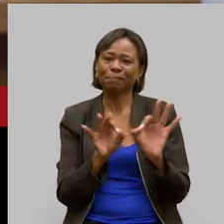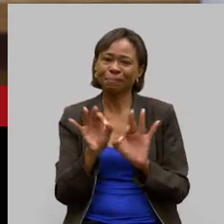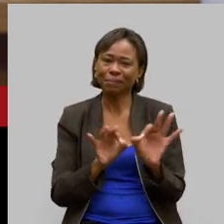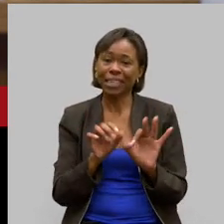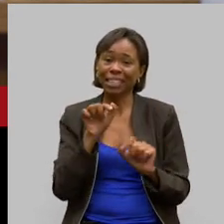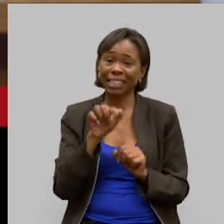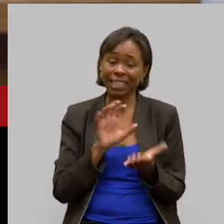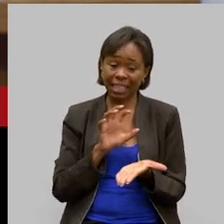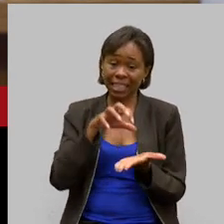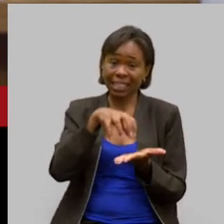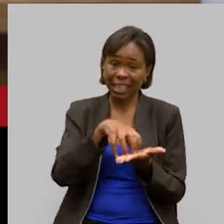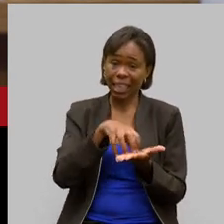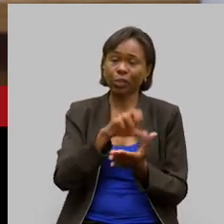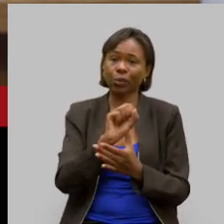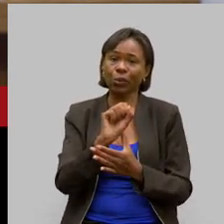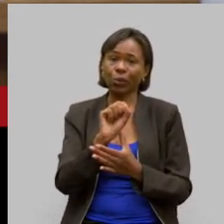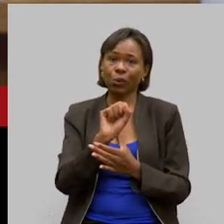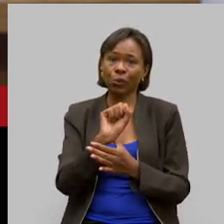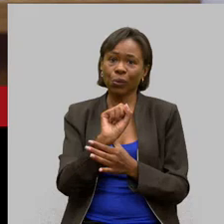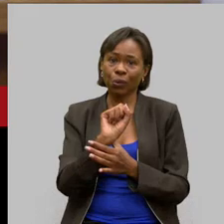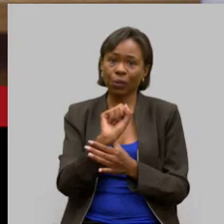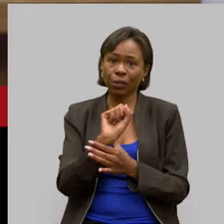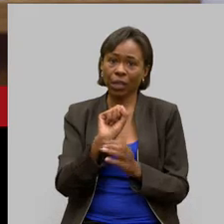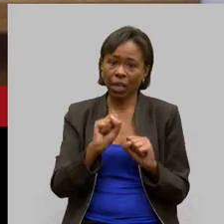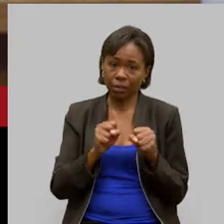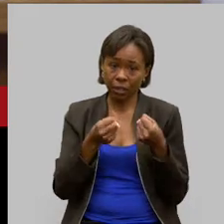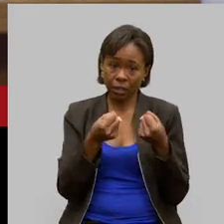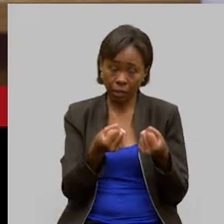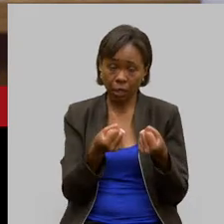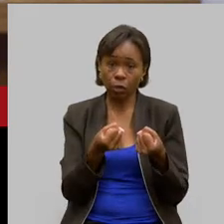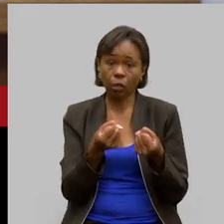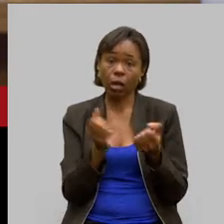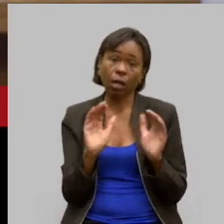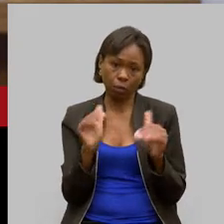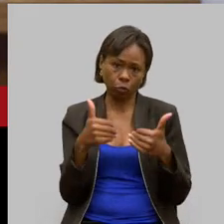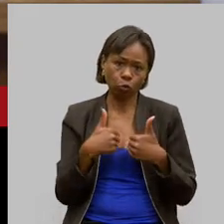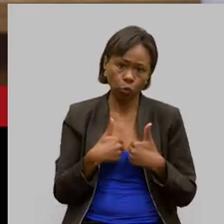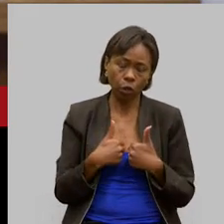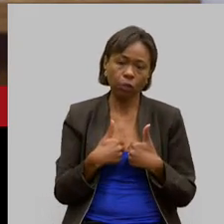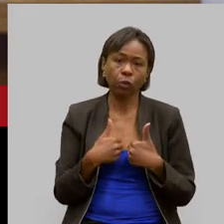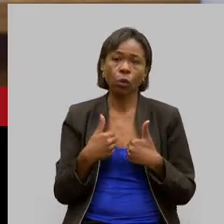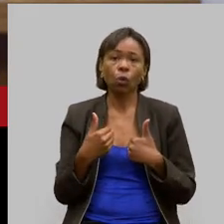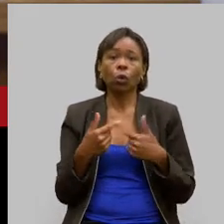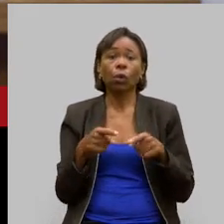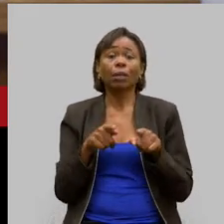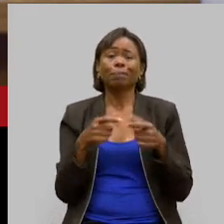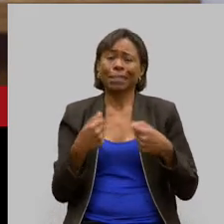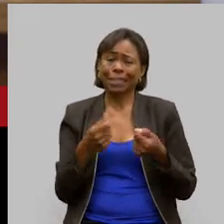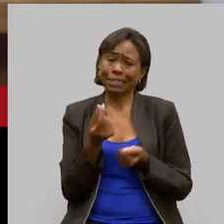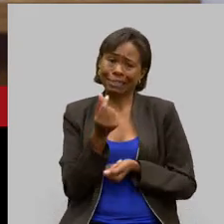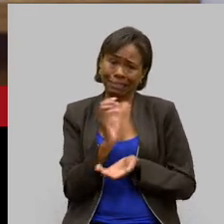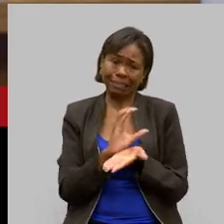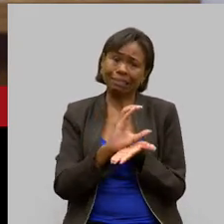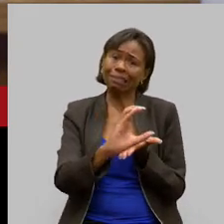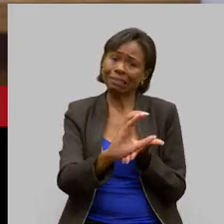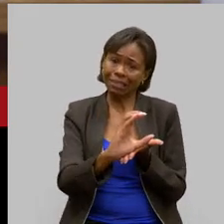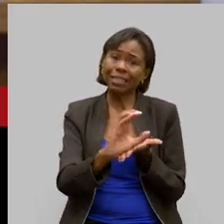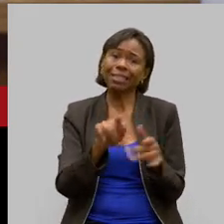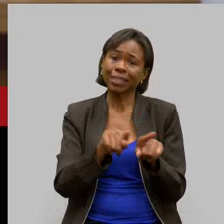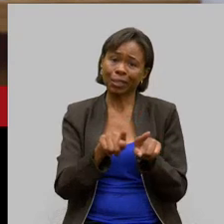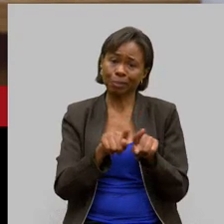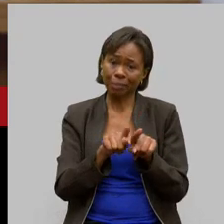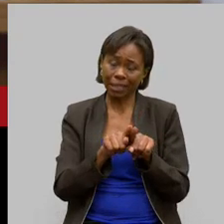reabilitação para as pessoas com autismo o ser4 também né que depende também de financiamentos inclusive do